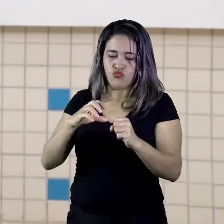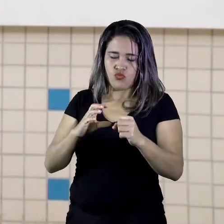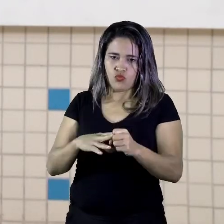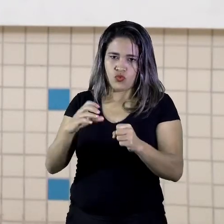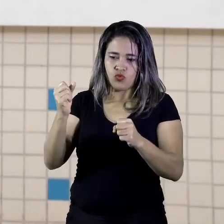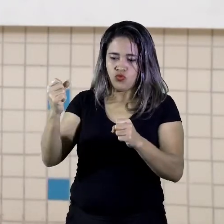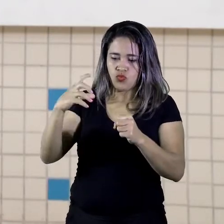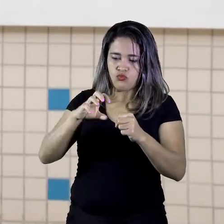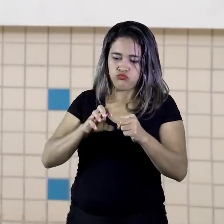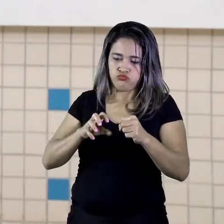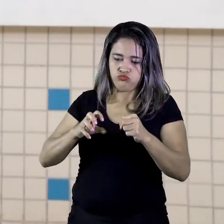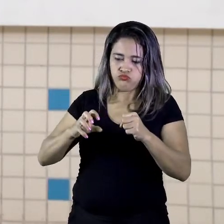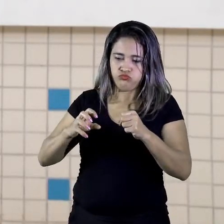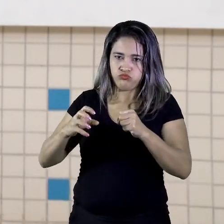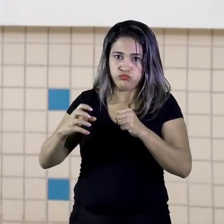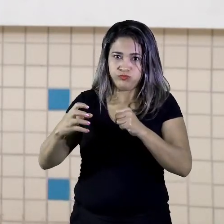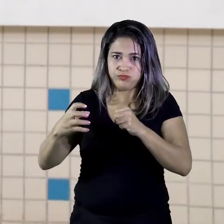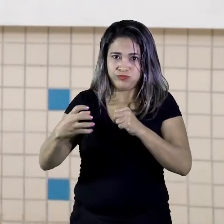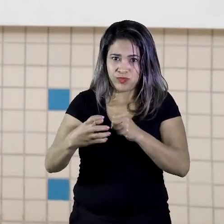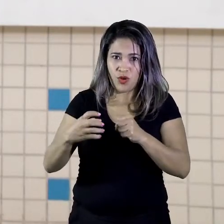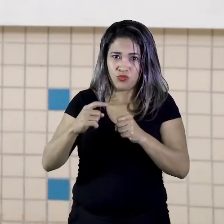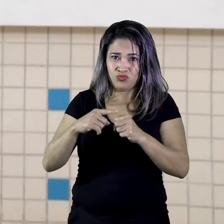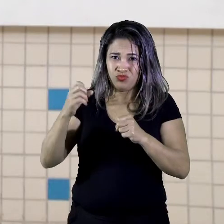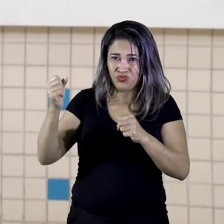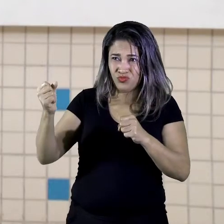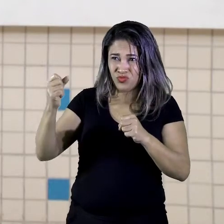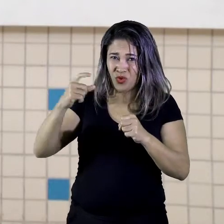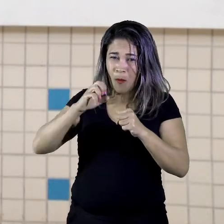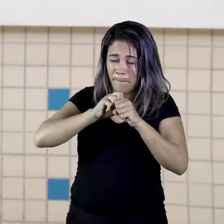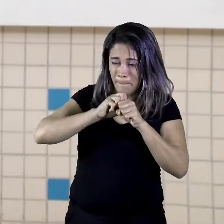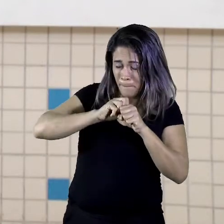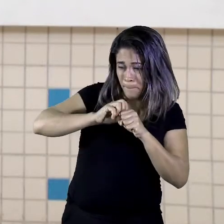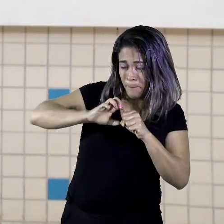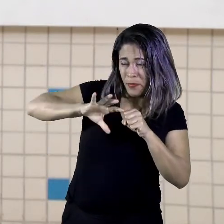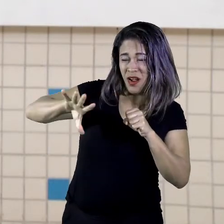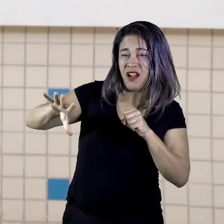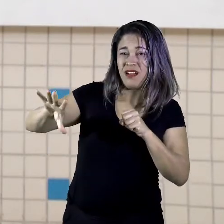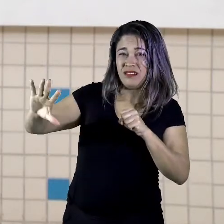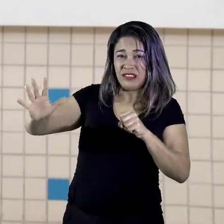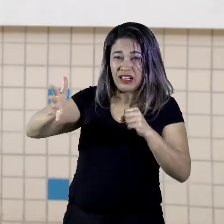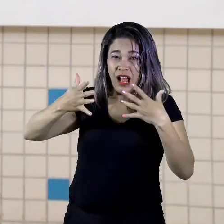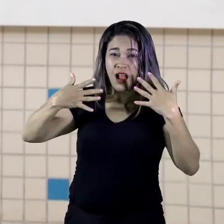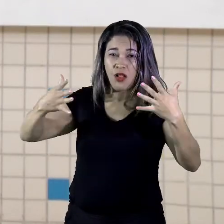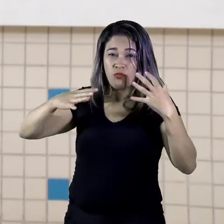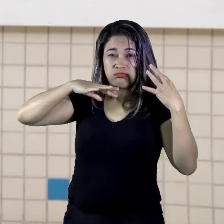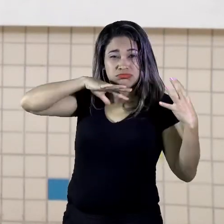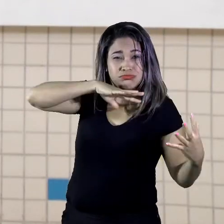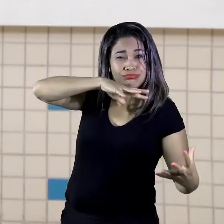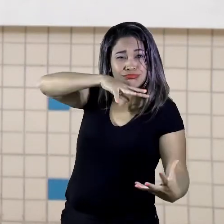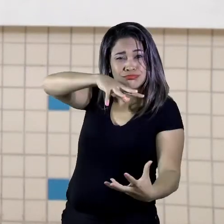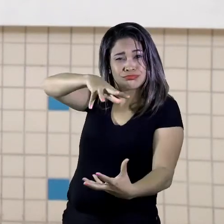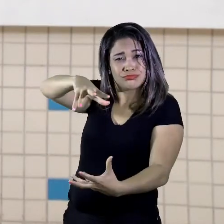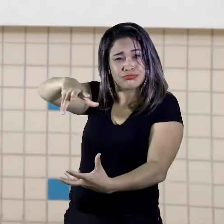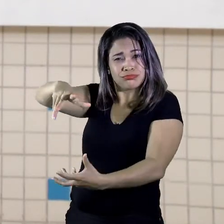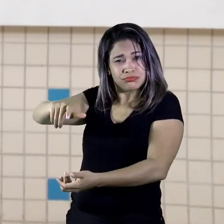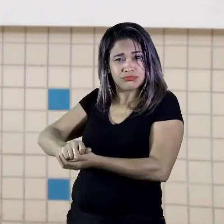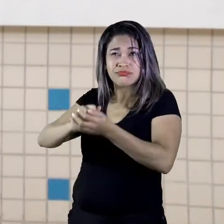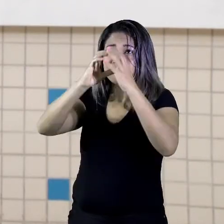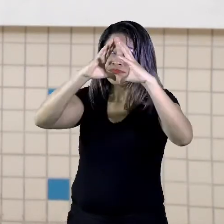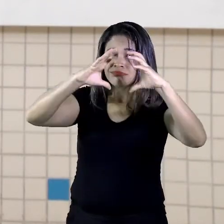ou porque o Sol começou a mandar mais calor, né, para o universo. Então, isso pode